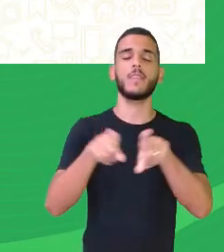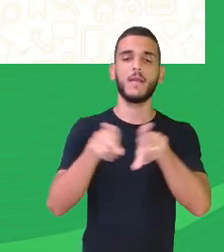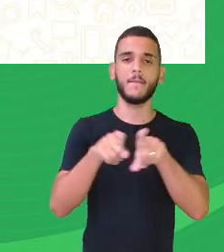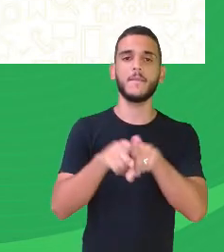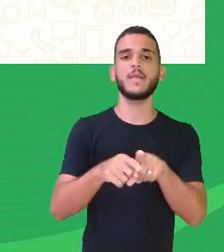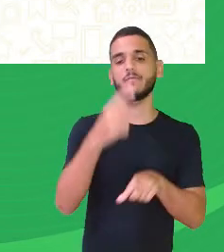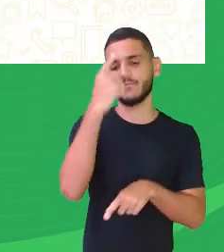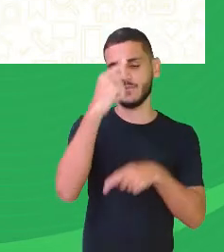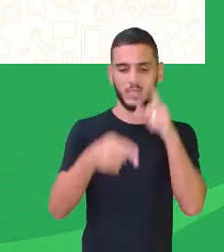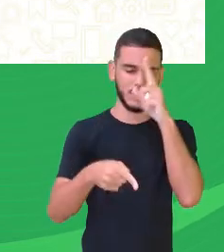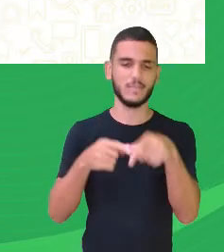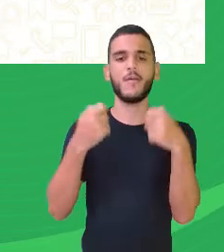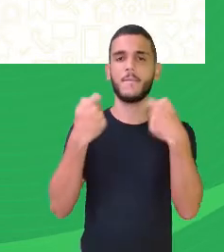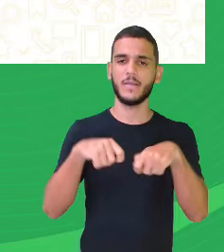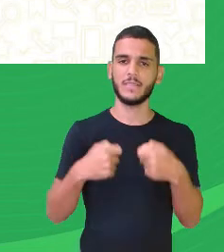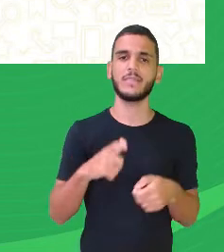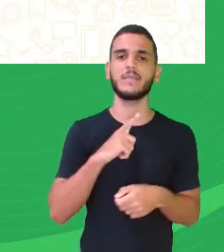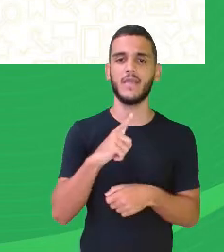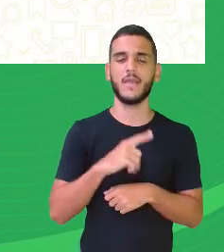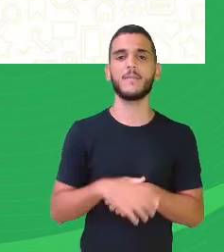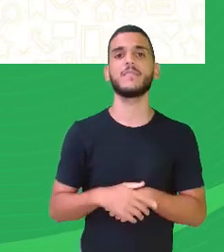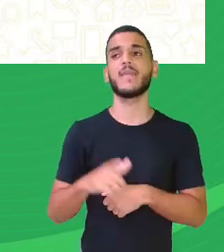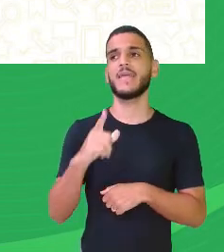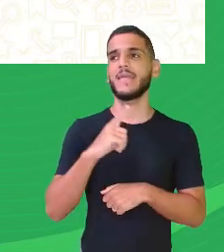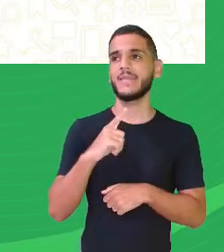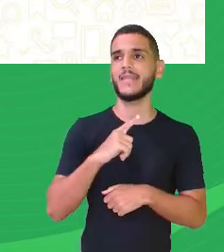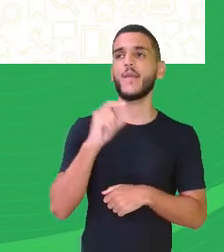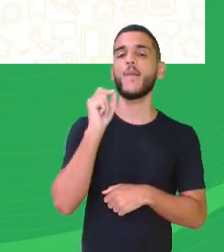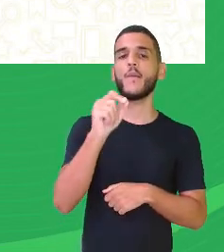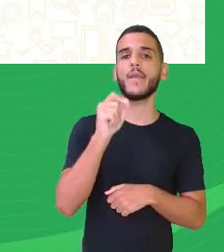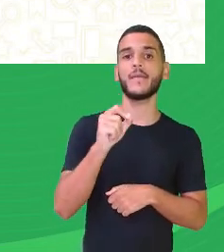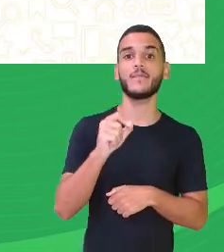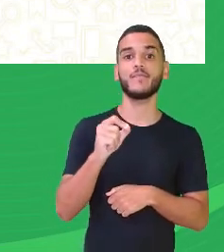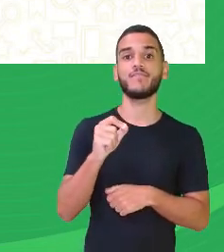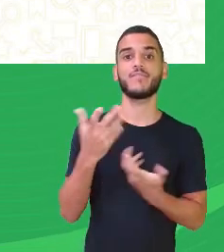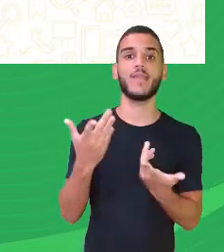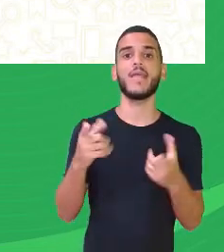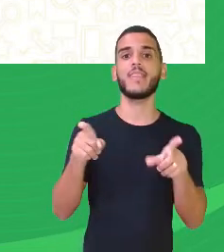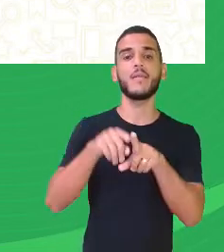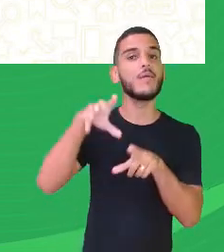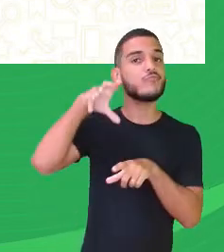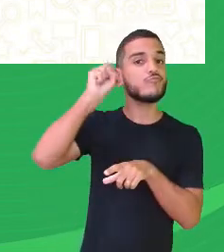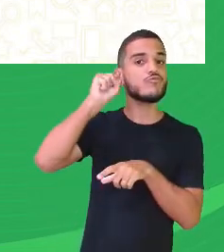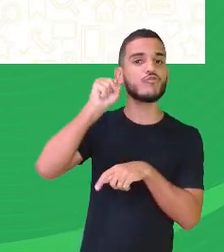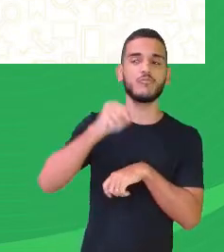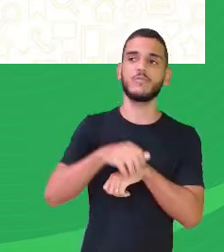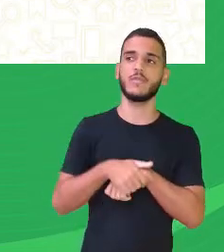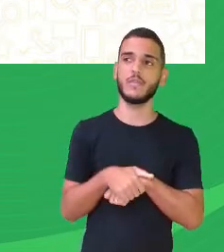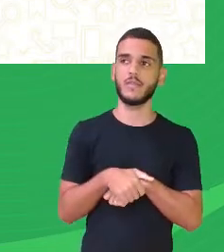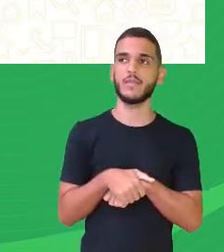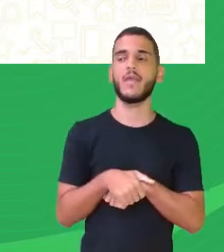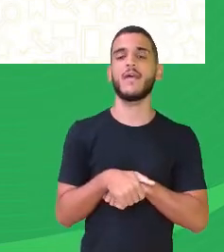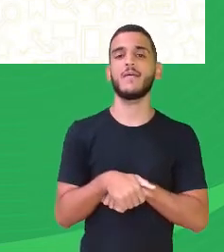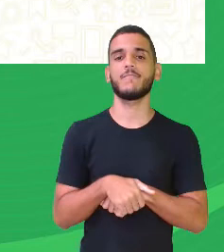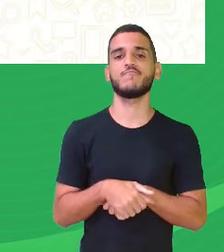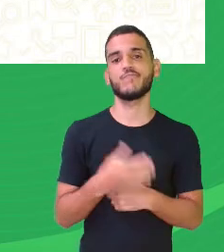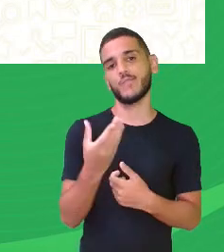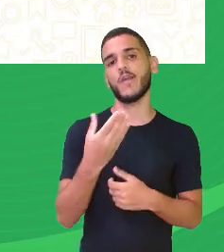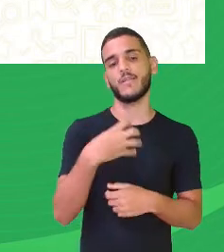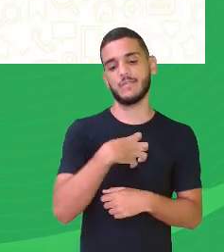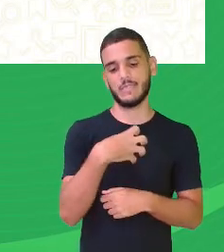algumas decisões. E aí a gente tem um aspecto relacionado à escuta, né, que aí é um processo que vai